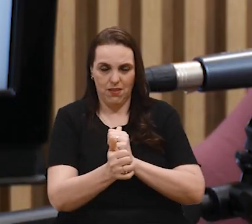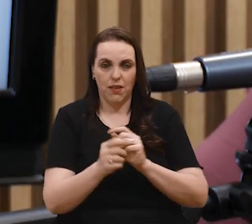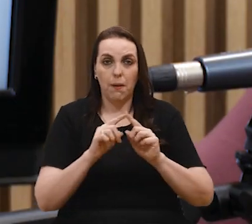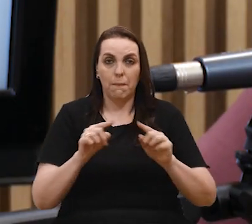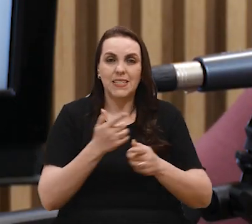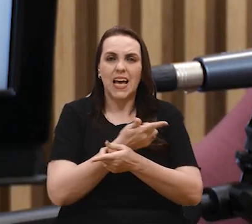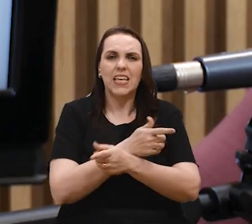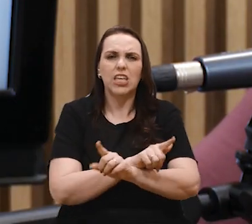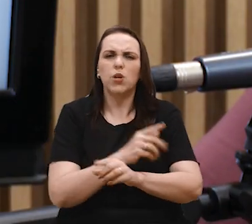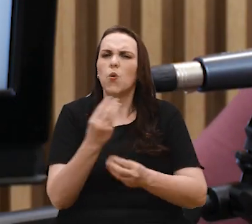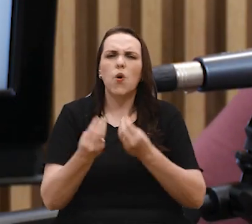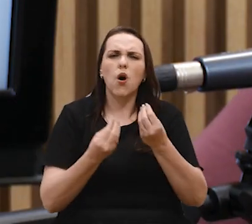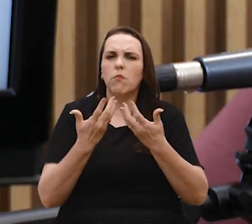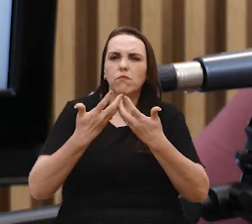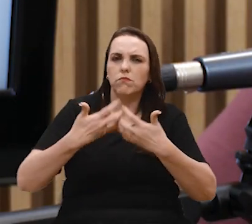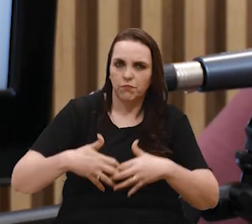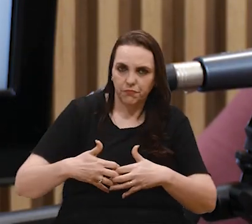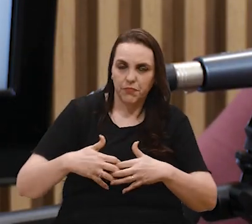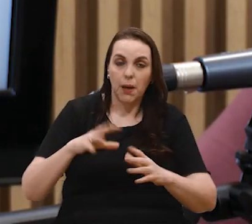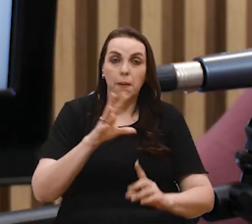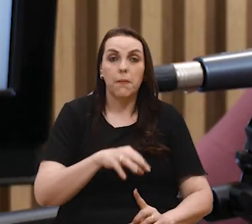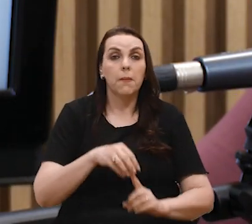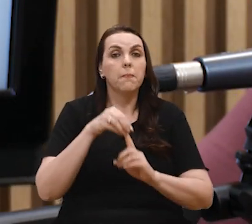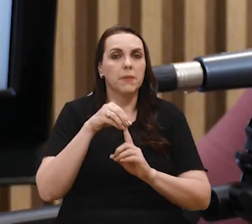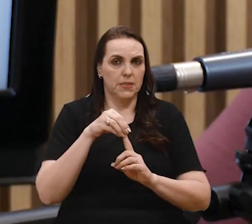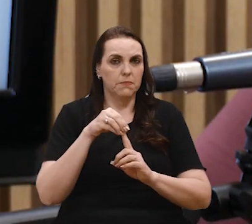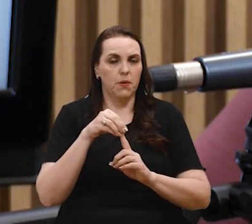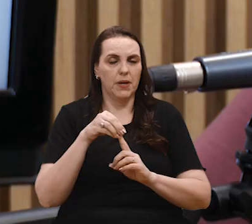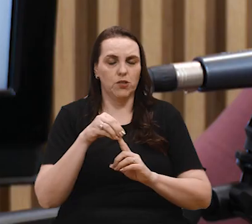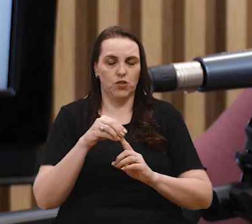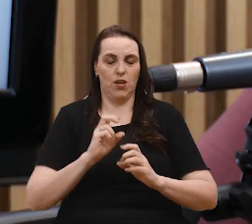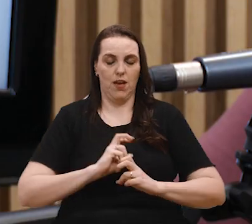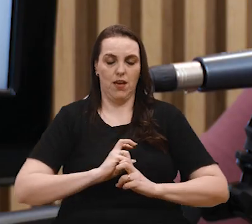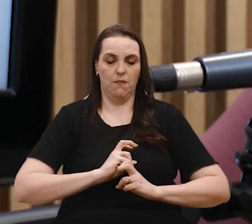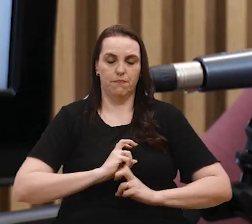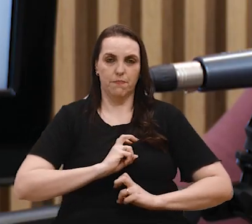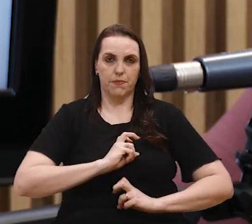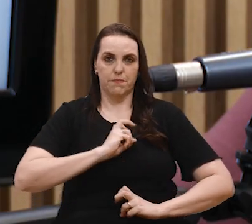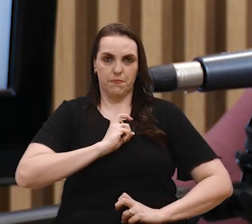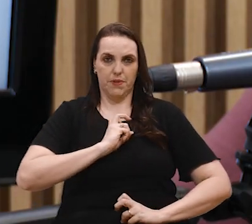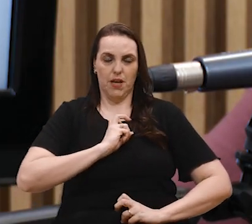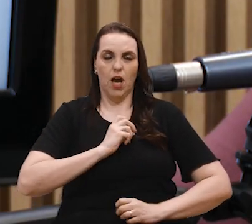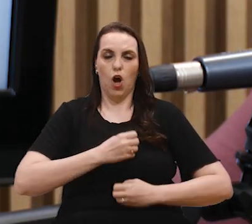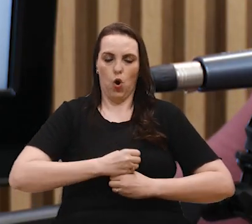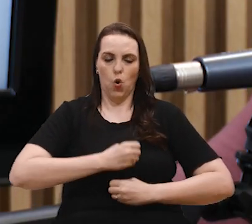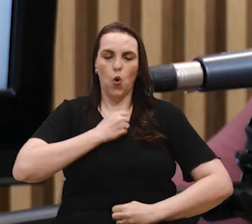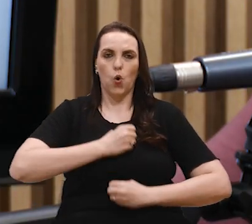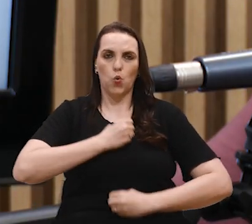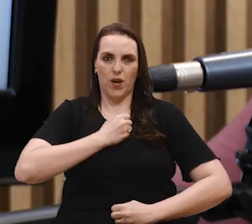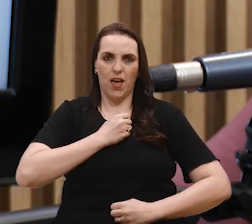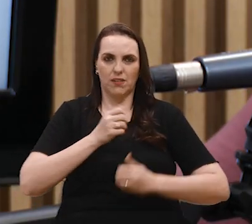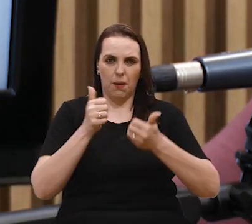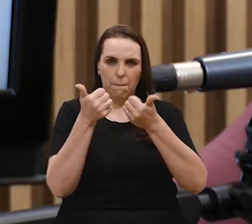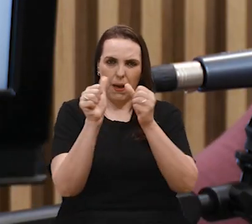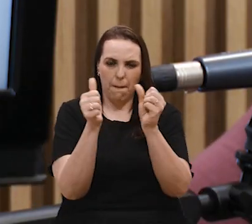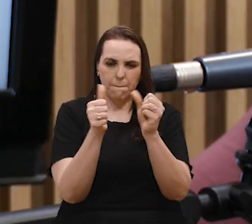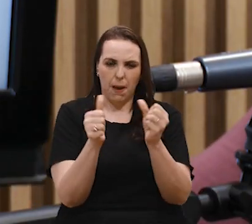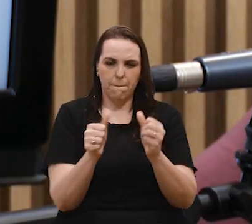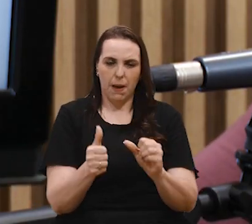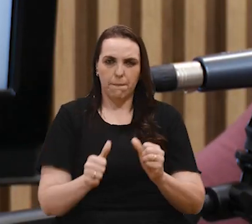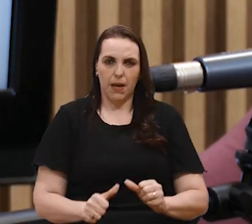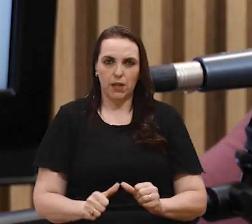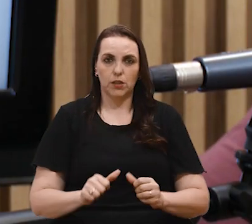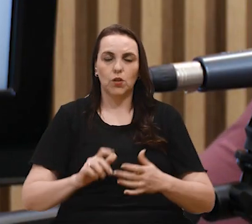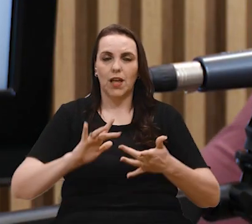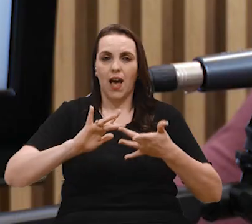tá? Mas a quiropraxia, como é que ela funciona? Principalmente alinhamento, a gente foca muito em coluna vertebral, mas trabalhamos